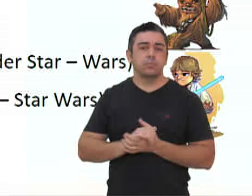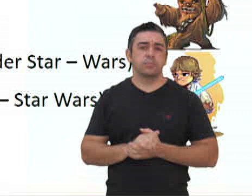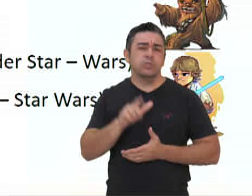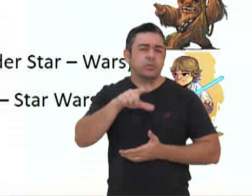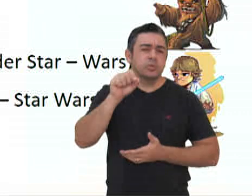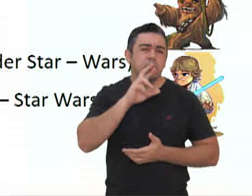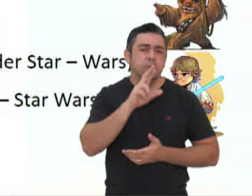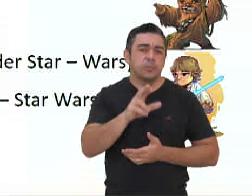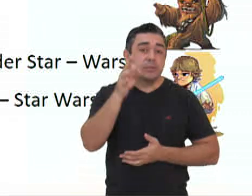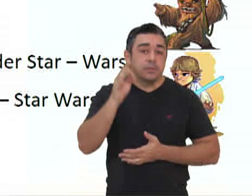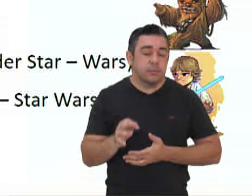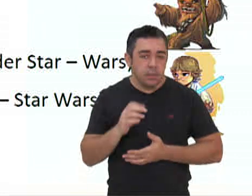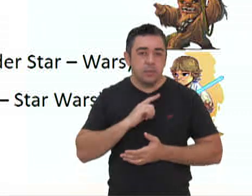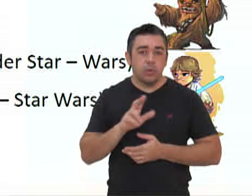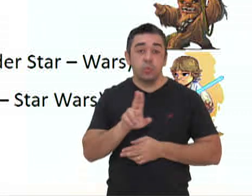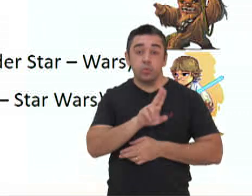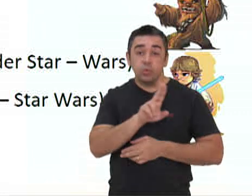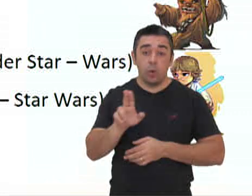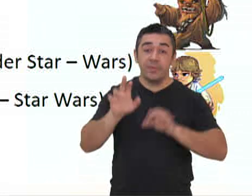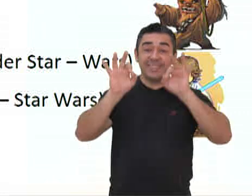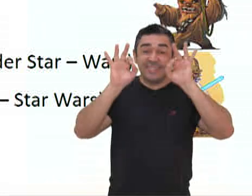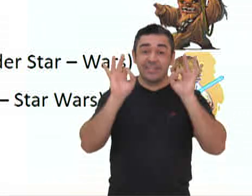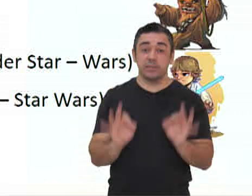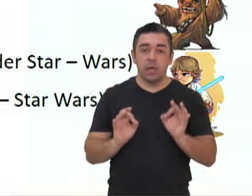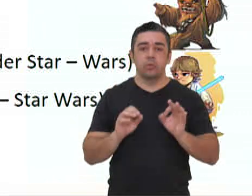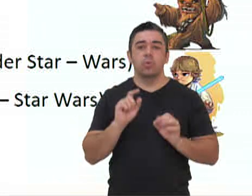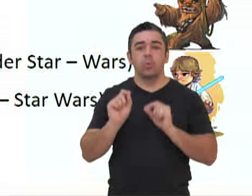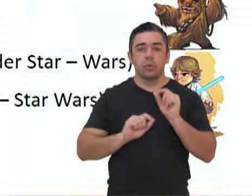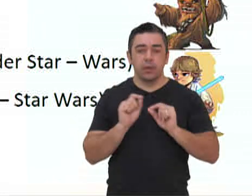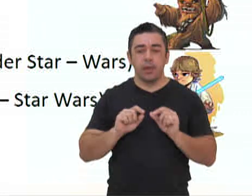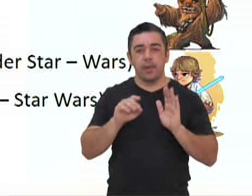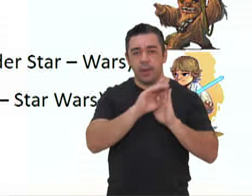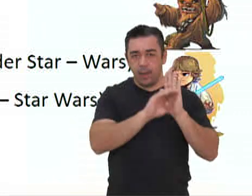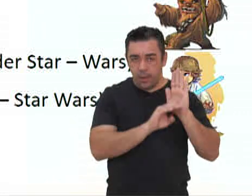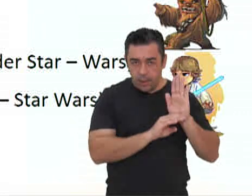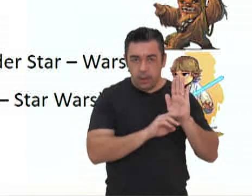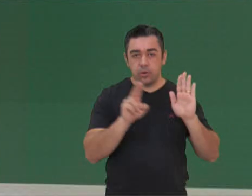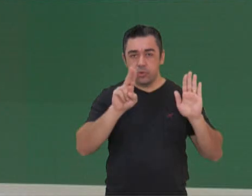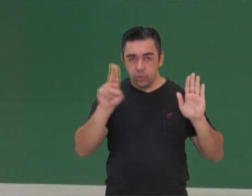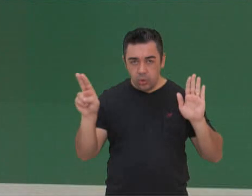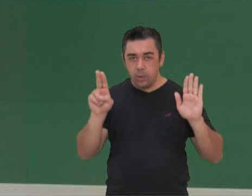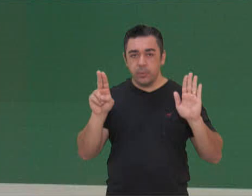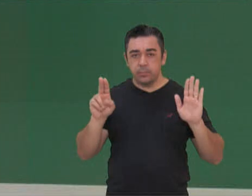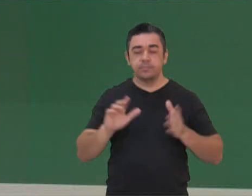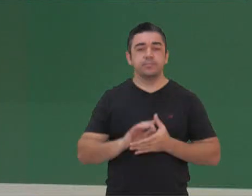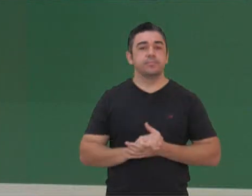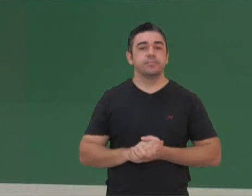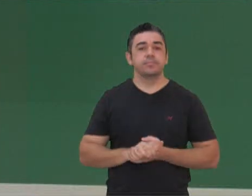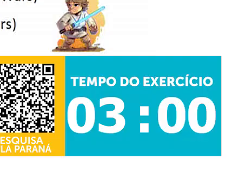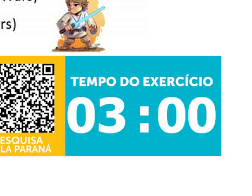a alternativa que traz escrito corretamente o nome da espécie segundo as regras da nomenclatura binominal.